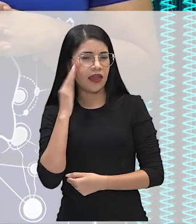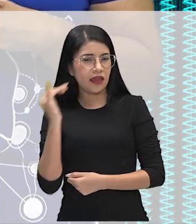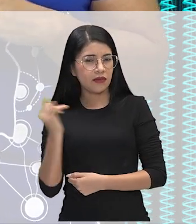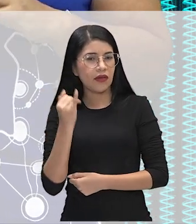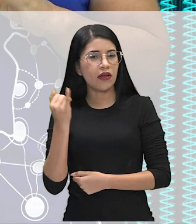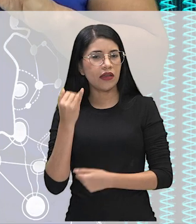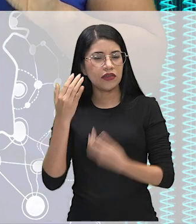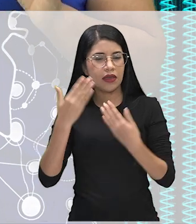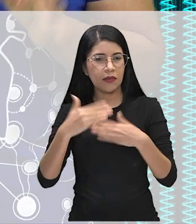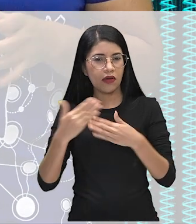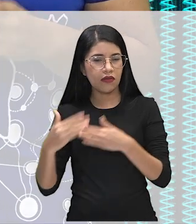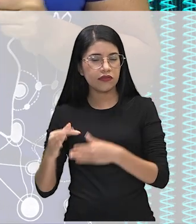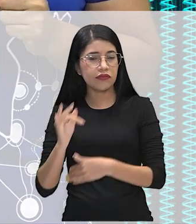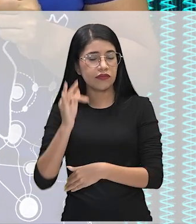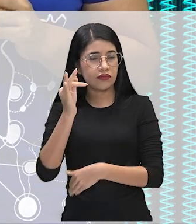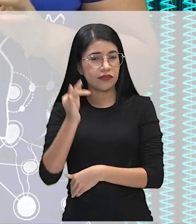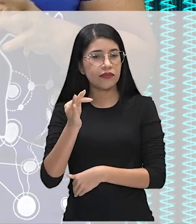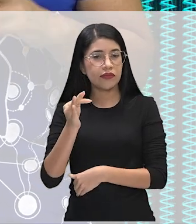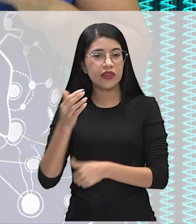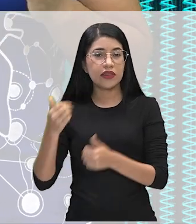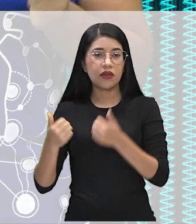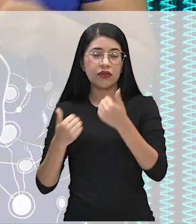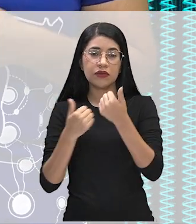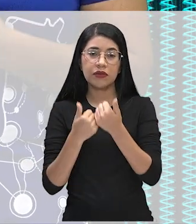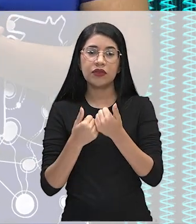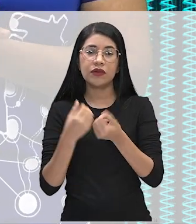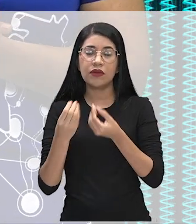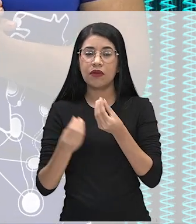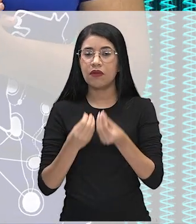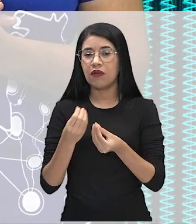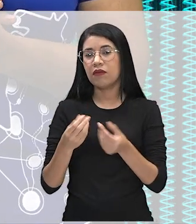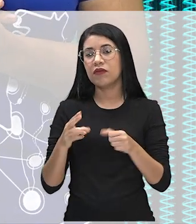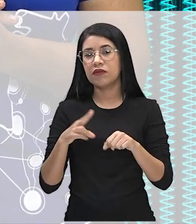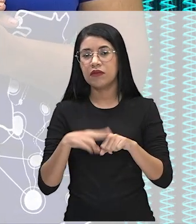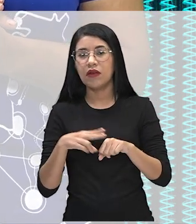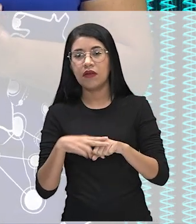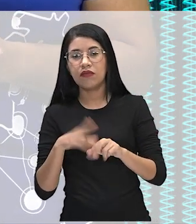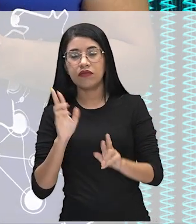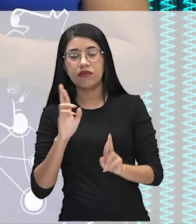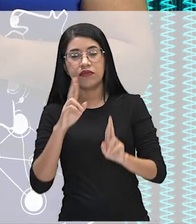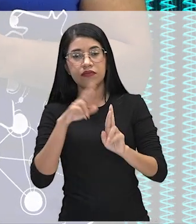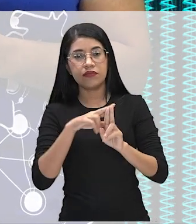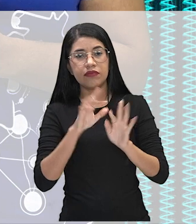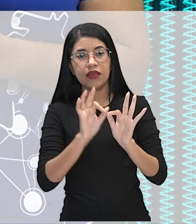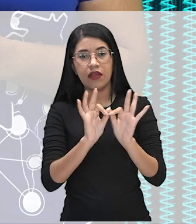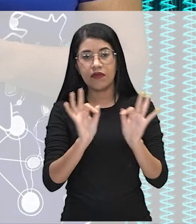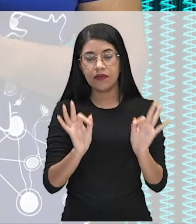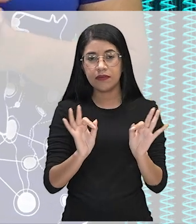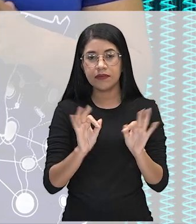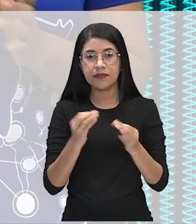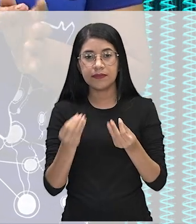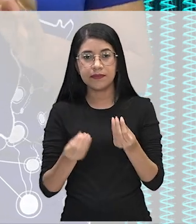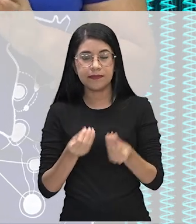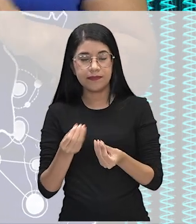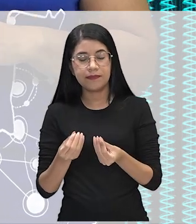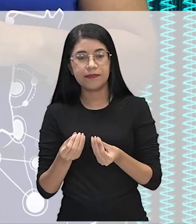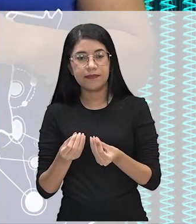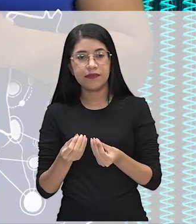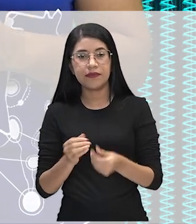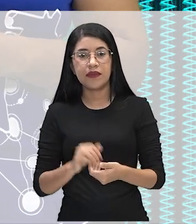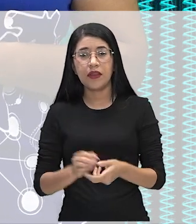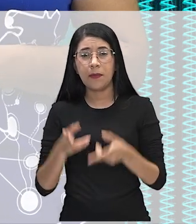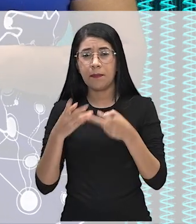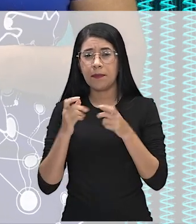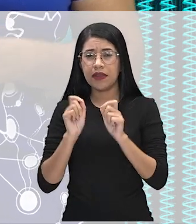tá bom? Substitui aí os pronomes, a quem ele se refere na oração, no caso, tá bom? Vejam que eu estou usando aqui Potira and